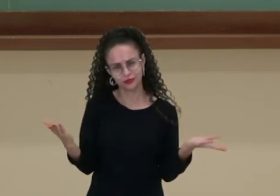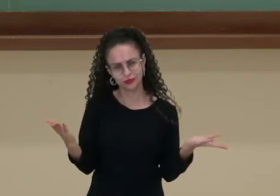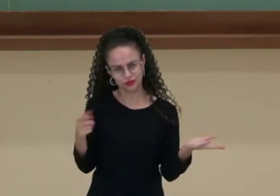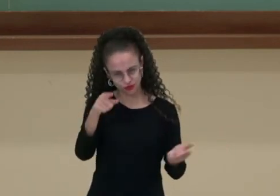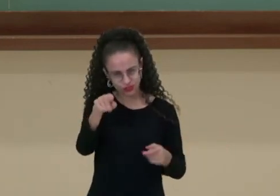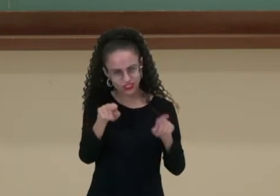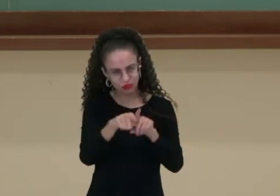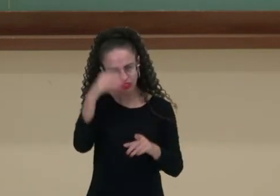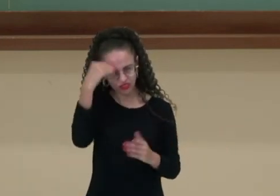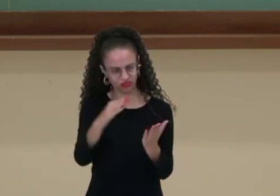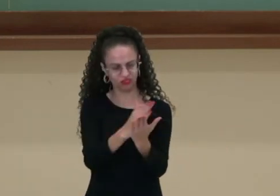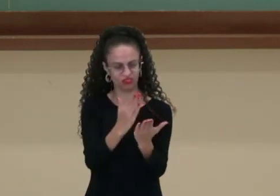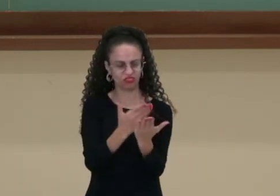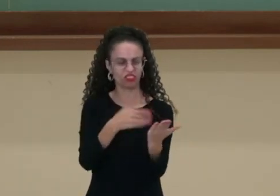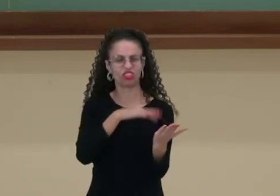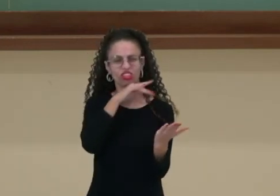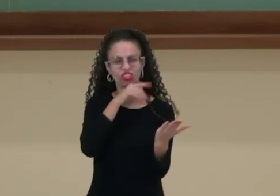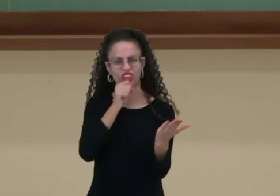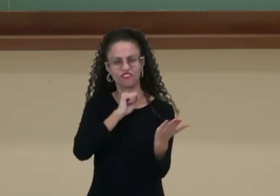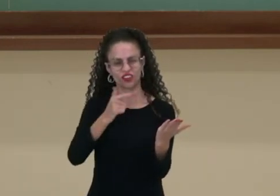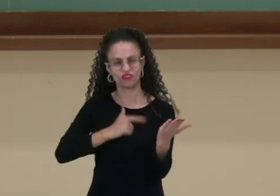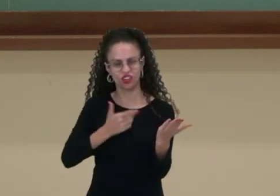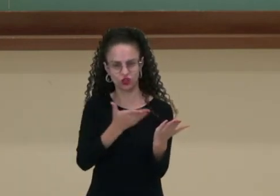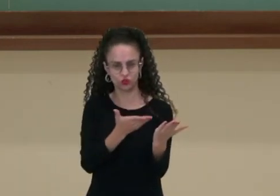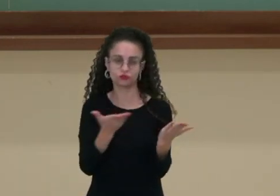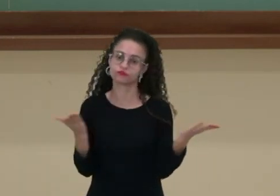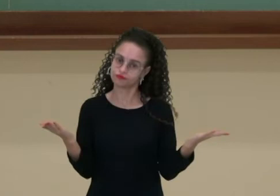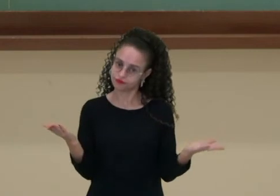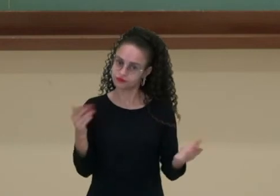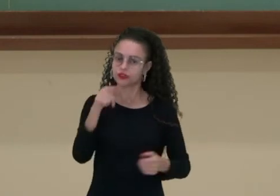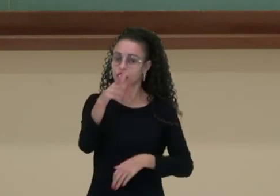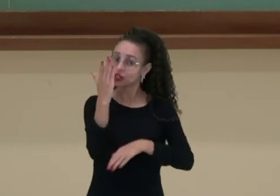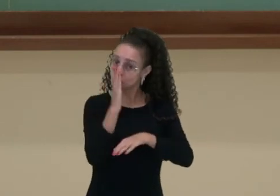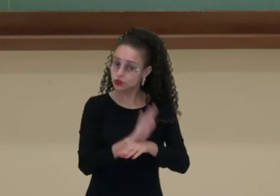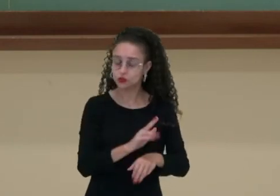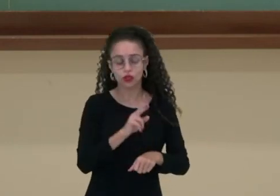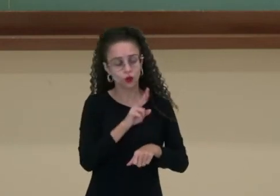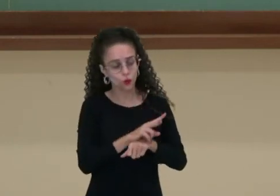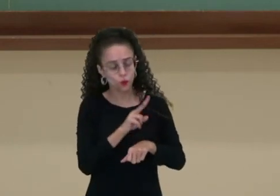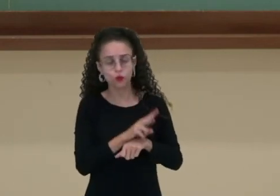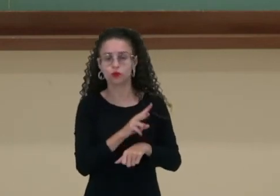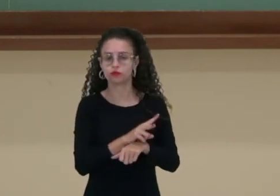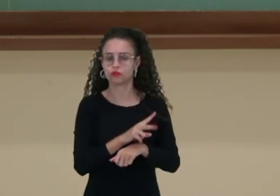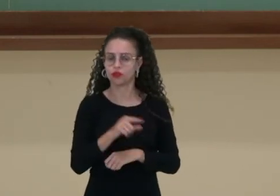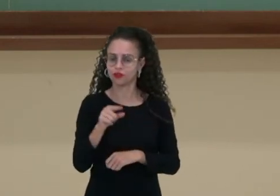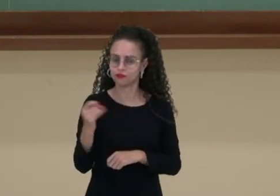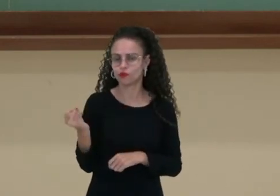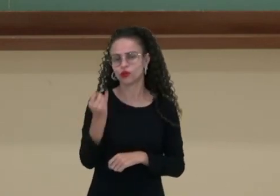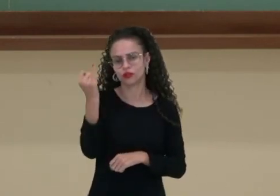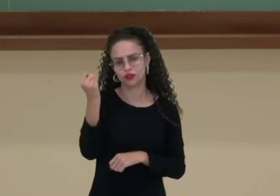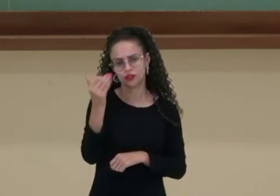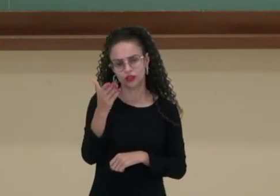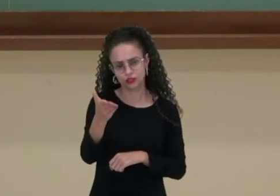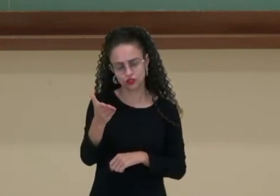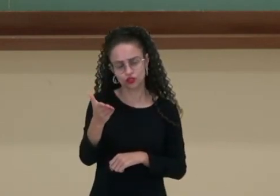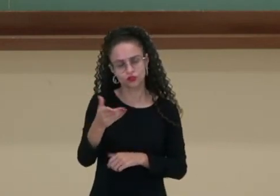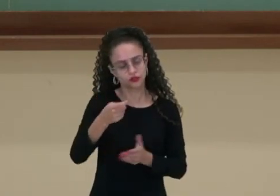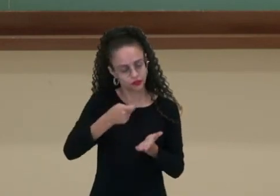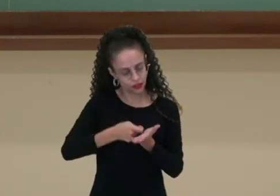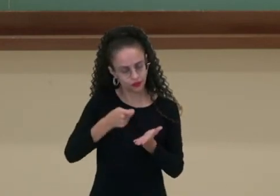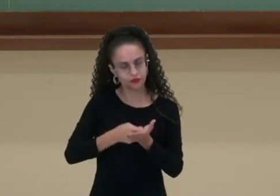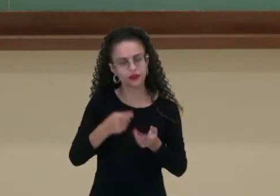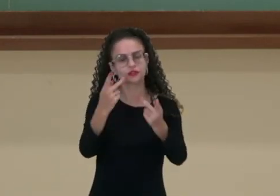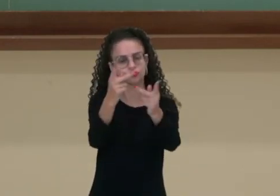ficaria desanimado em pegar um livro desse? Ajude, conserve. Isso é muito importante e é um dever de